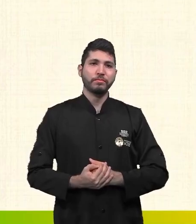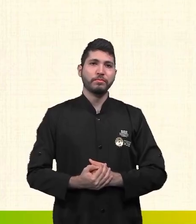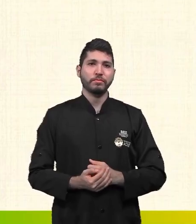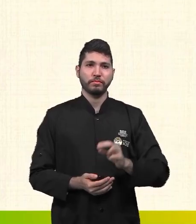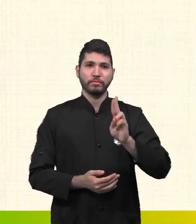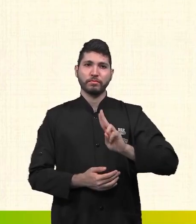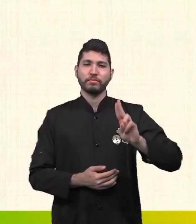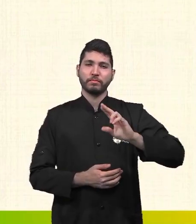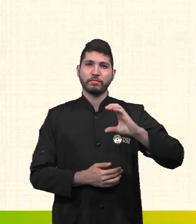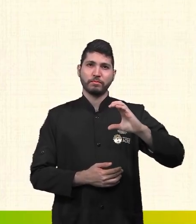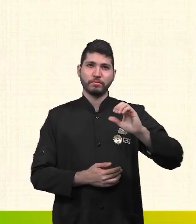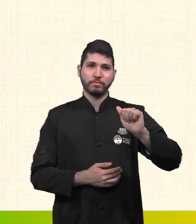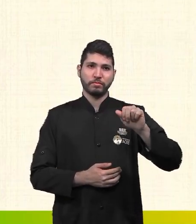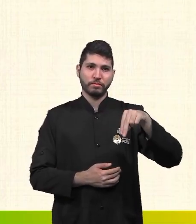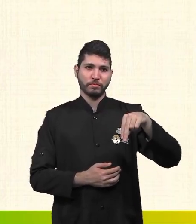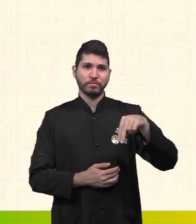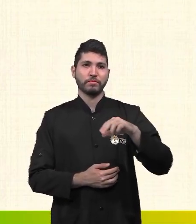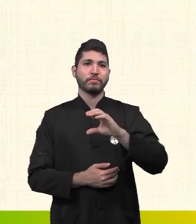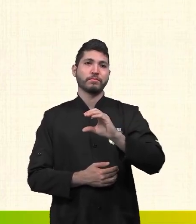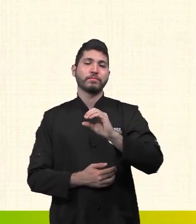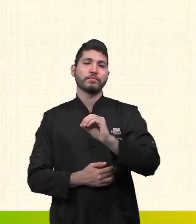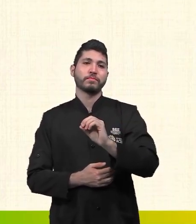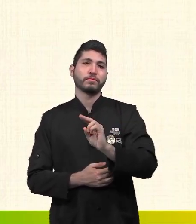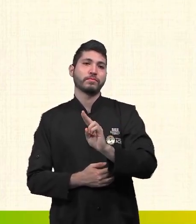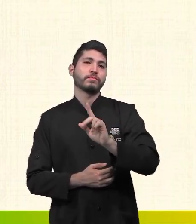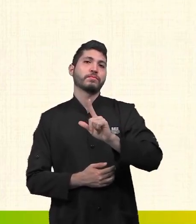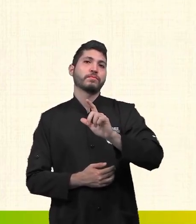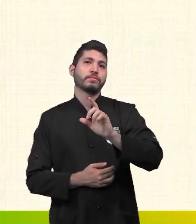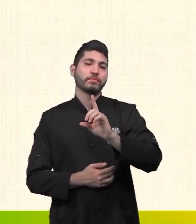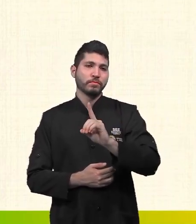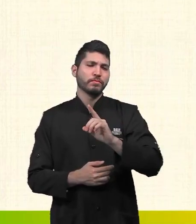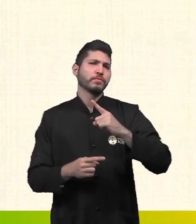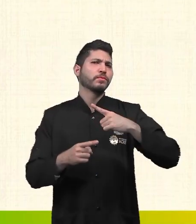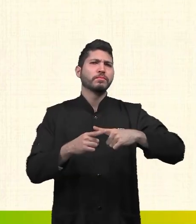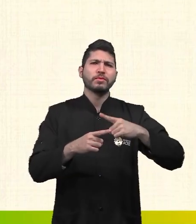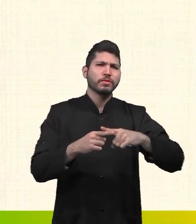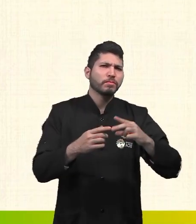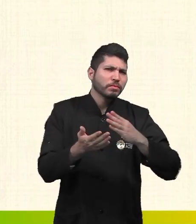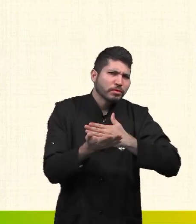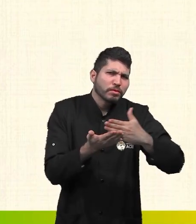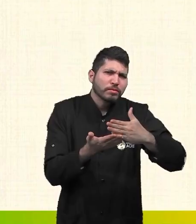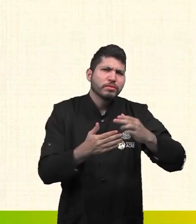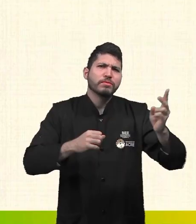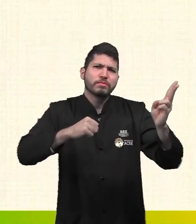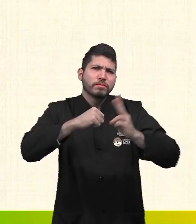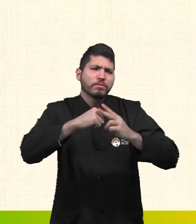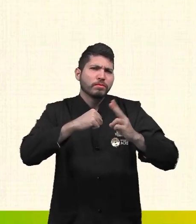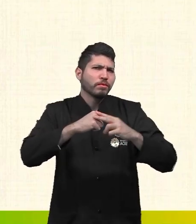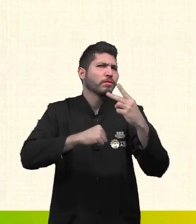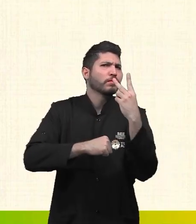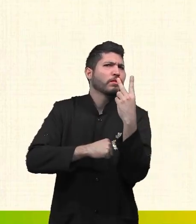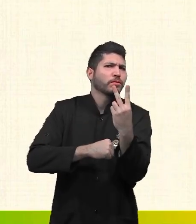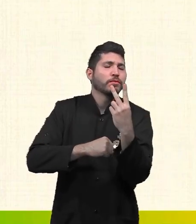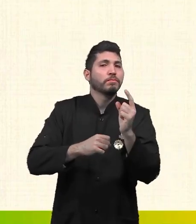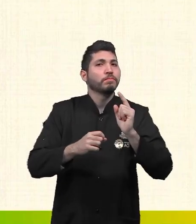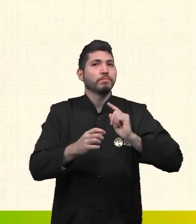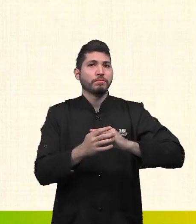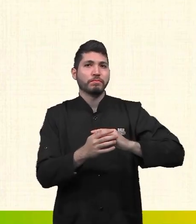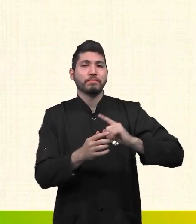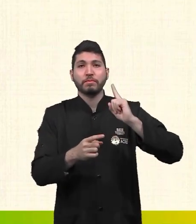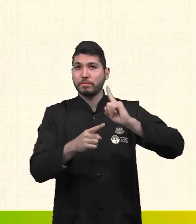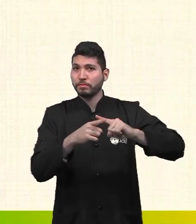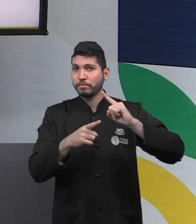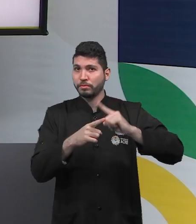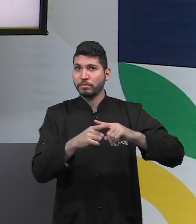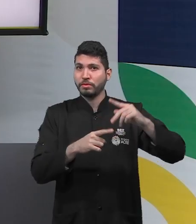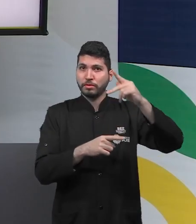do can e o do could. Por que nós vamos começar com esses dois verbos auxiliares? Principalmente porque as pessoas